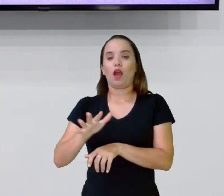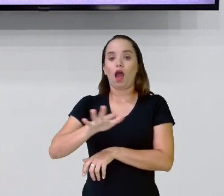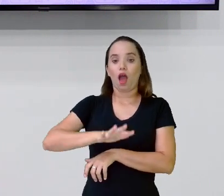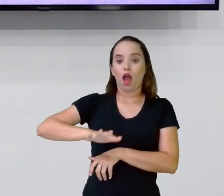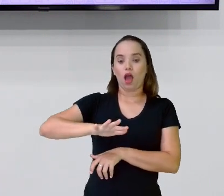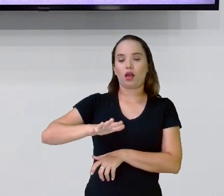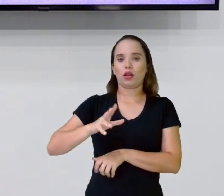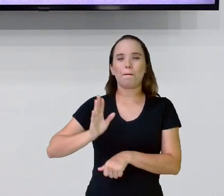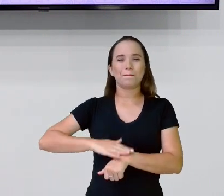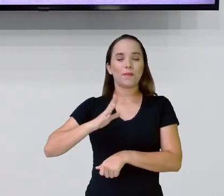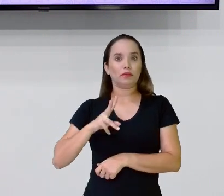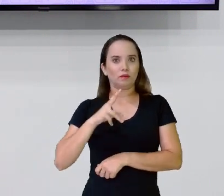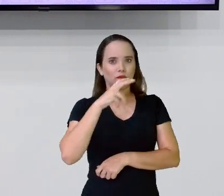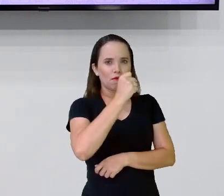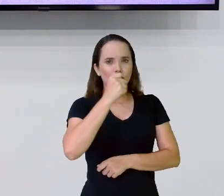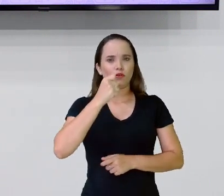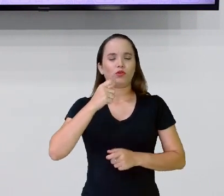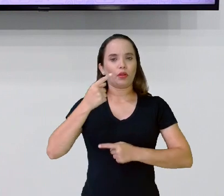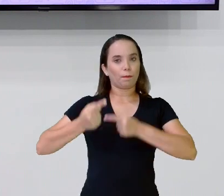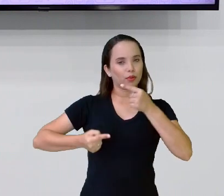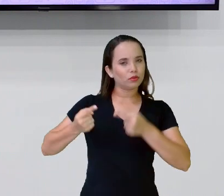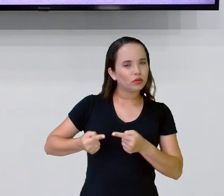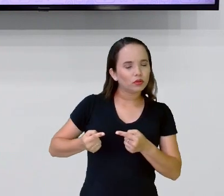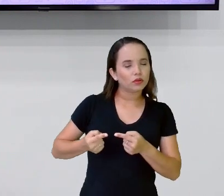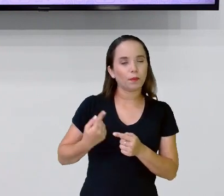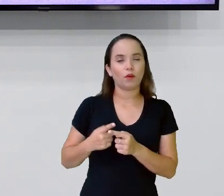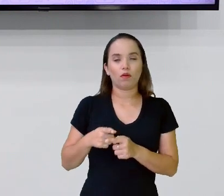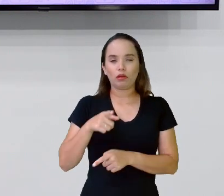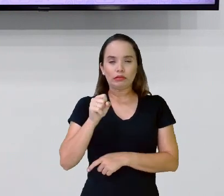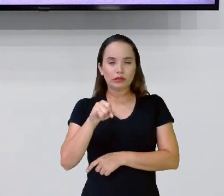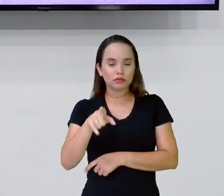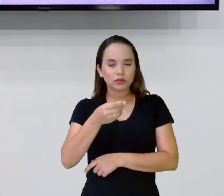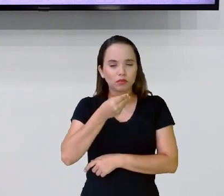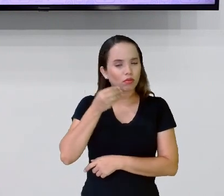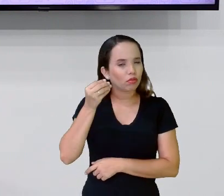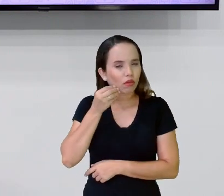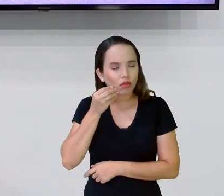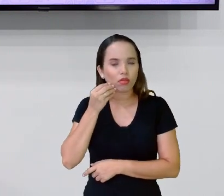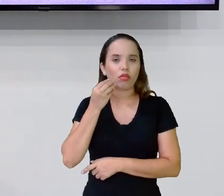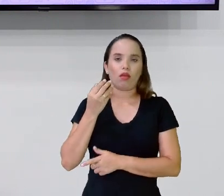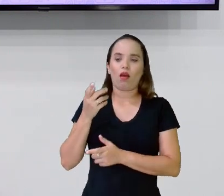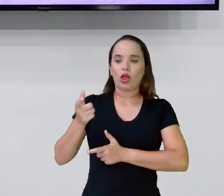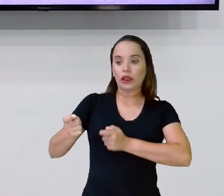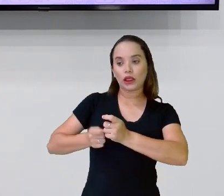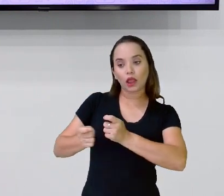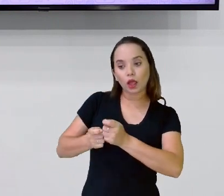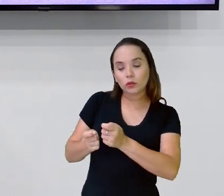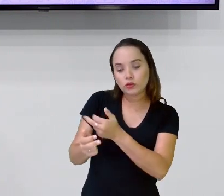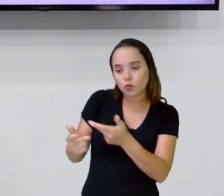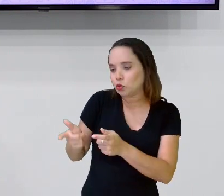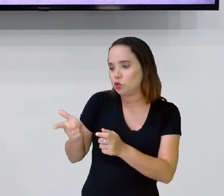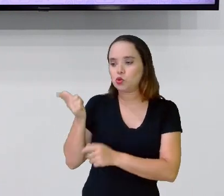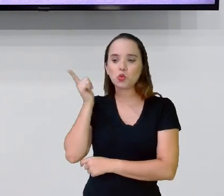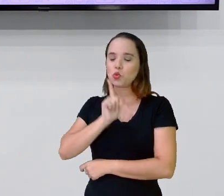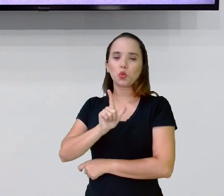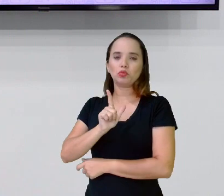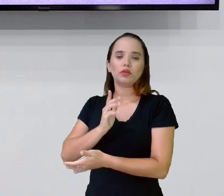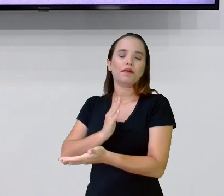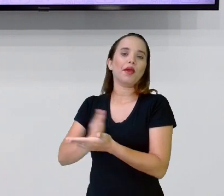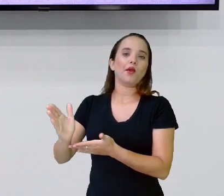política, é a guerra, né? Quando você tenta ali negociar alguma coisa e não consegue, então se parte para as agressões bélicas,